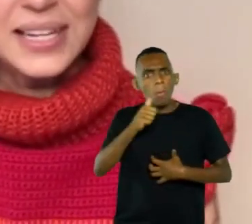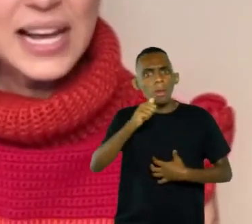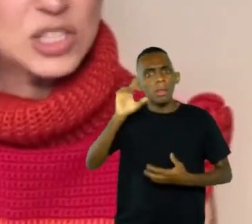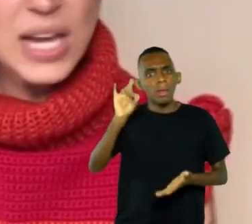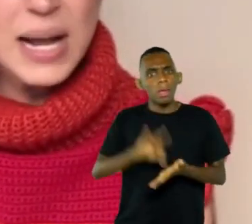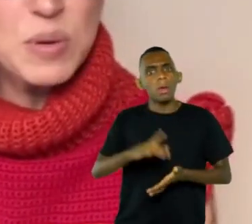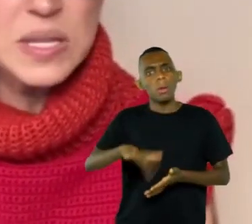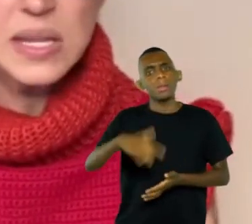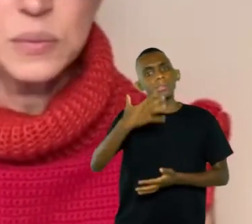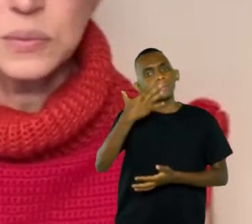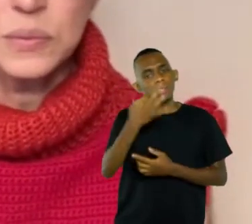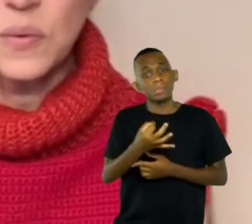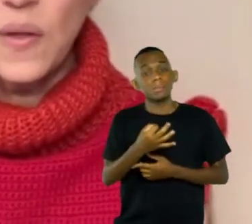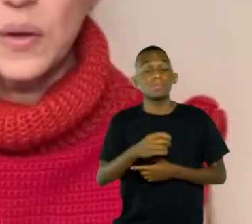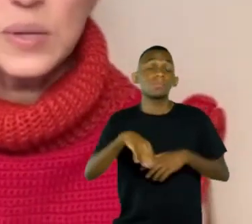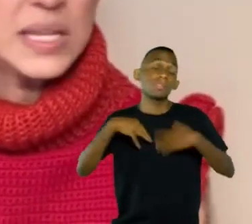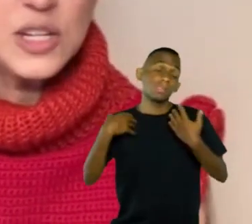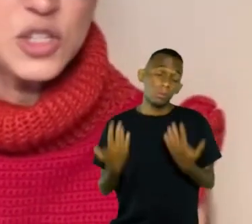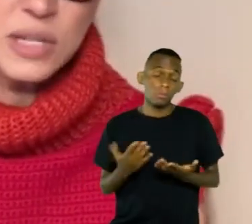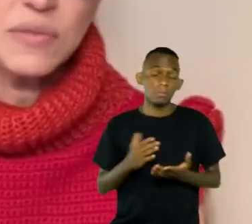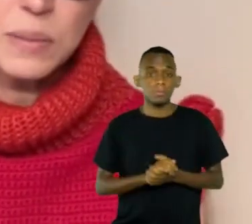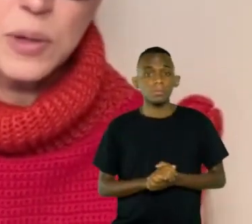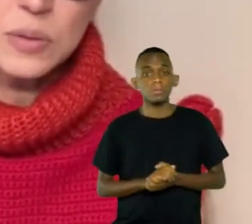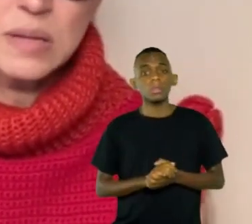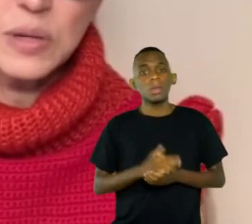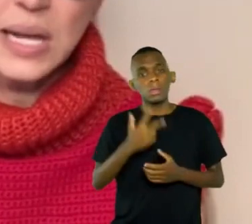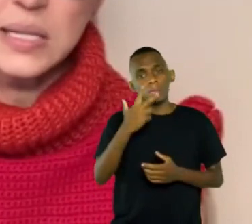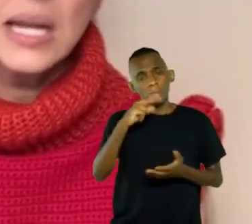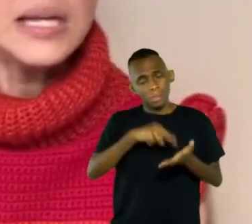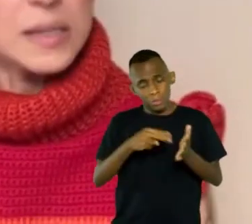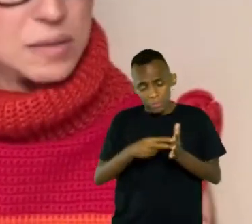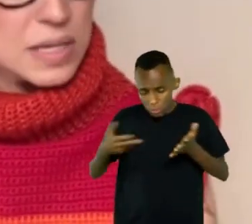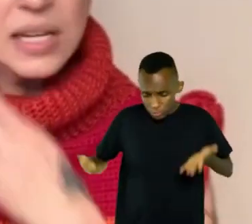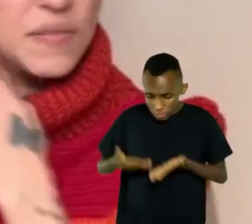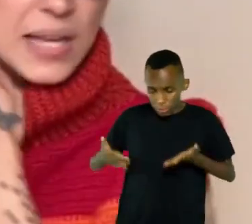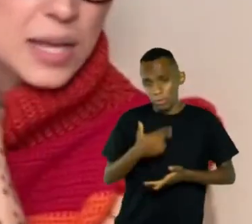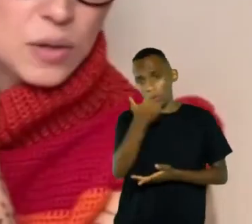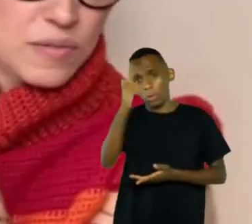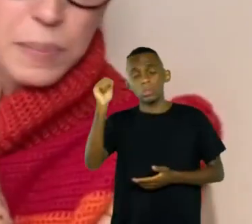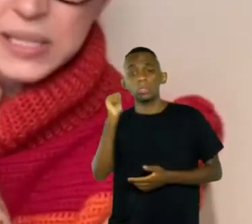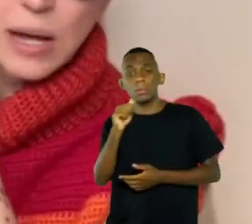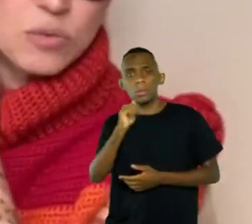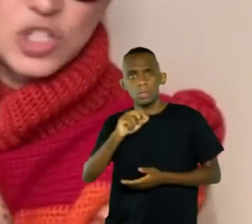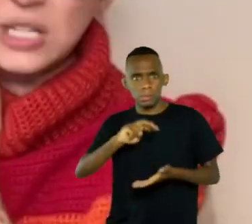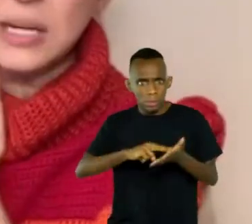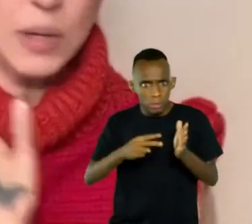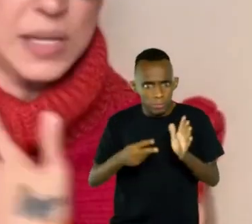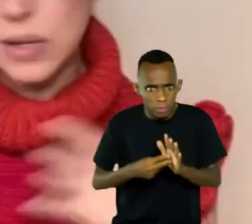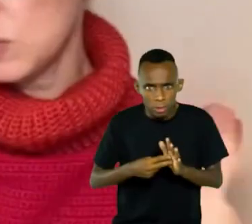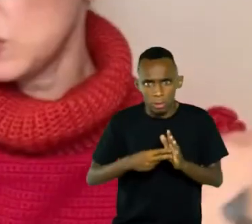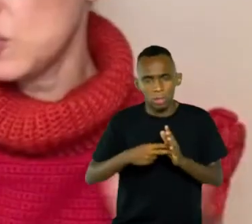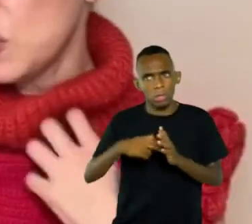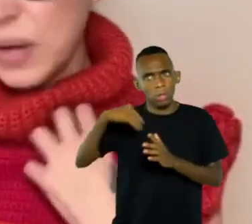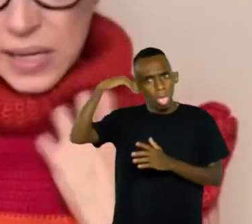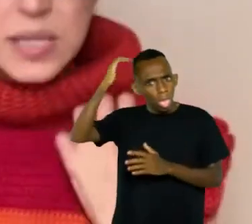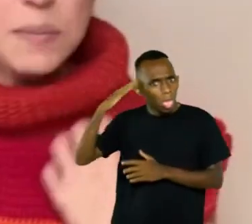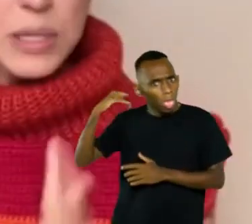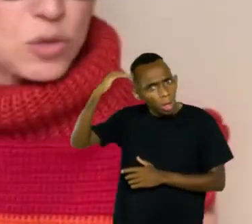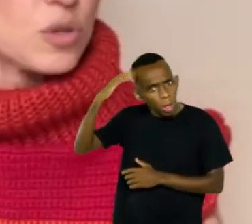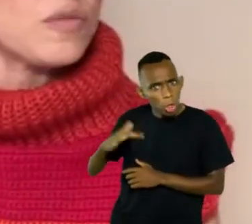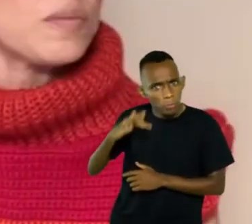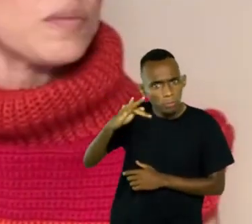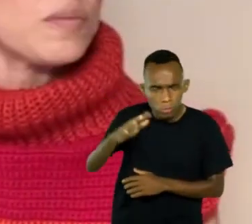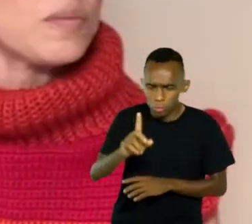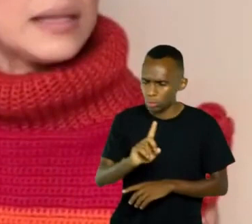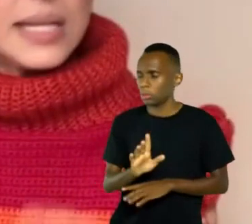mim. E acho que acabou sendo um incentivo aí para outras mulheres. Isso não significa que eu não vá pintar um dia, pode ser que um dia eu canse,